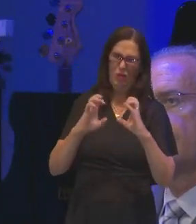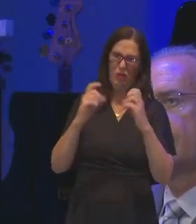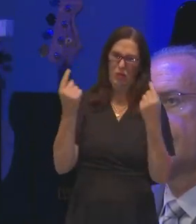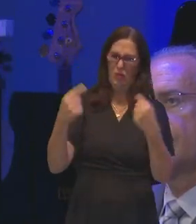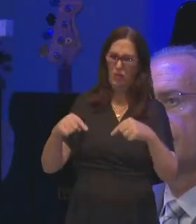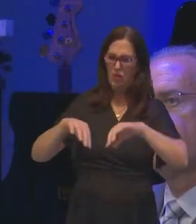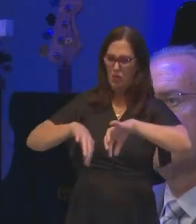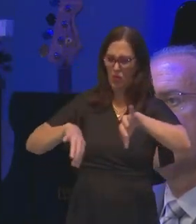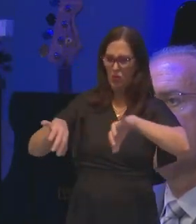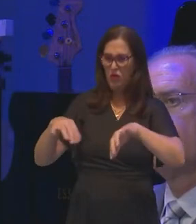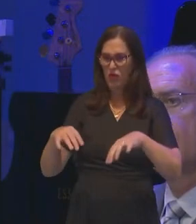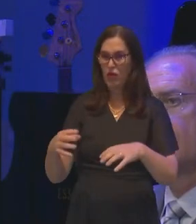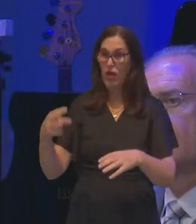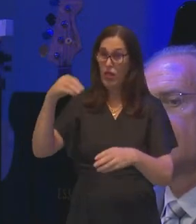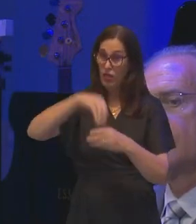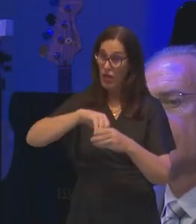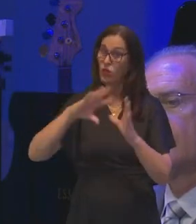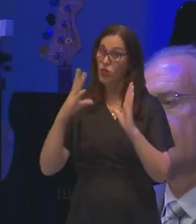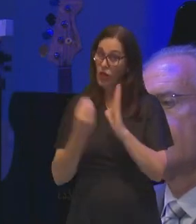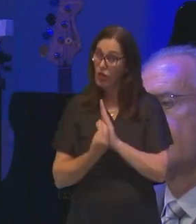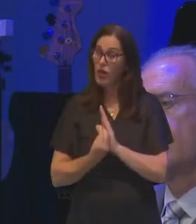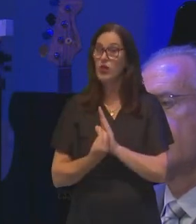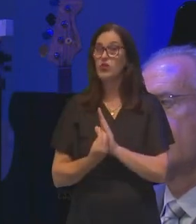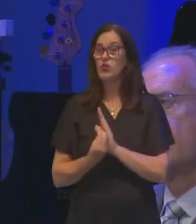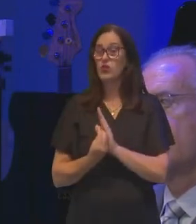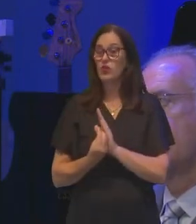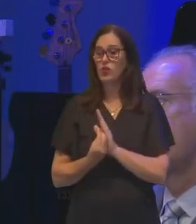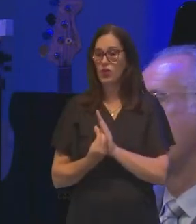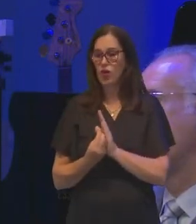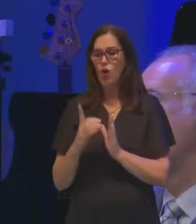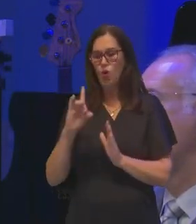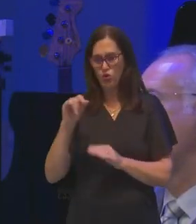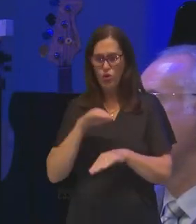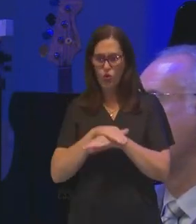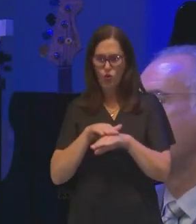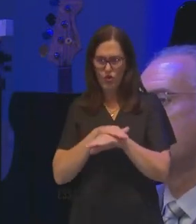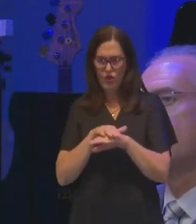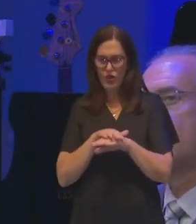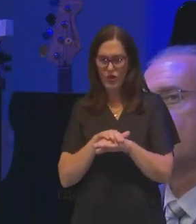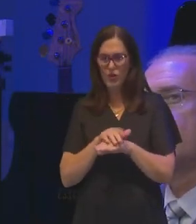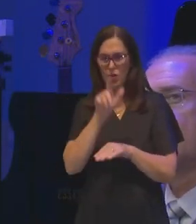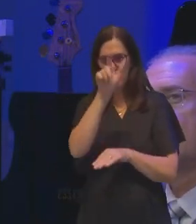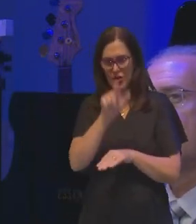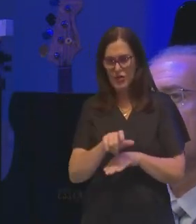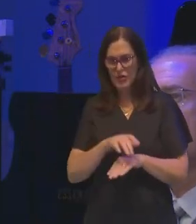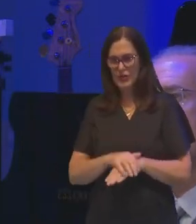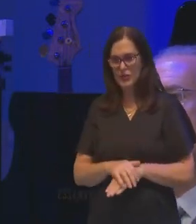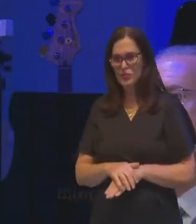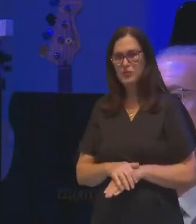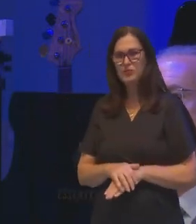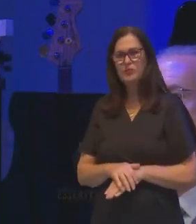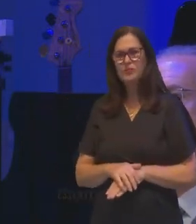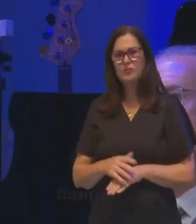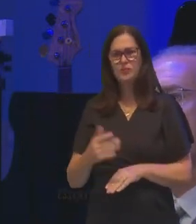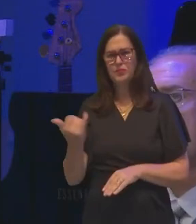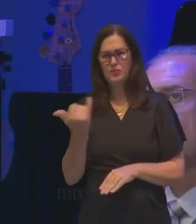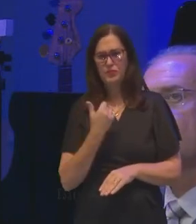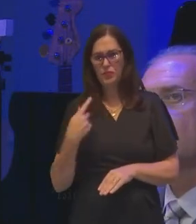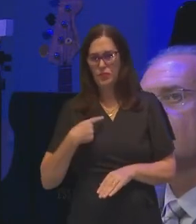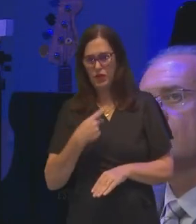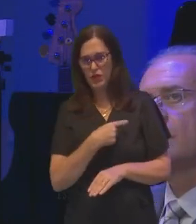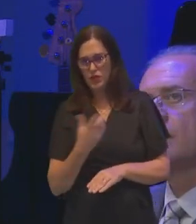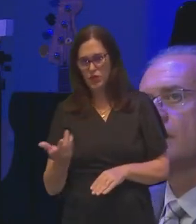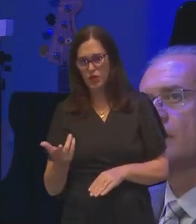da divisão em nosso meio. Esses dias, conversando com uma pessoa, ela disse: pastor, está